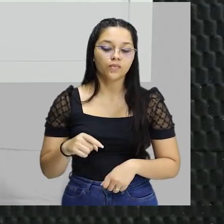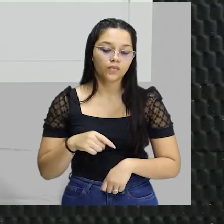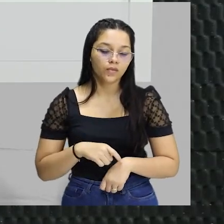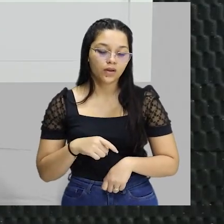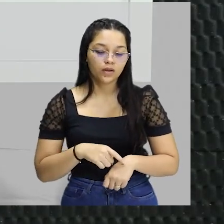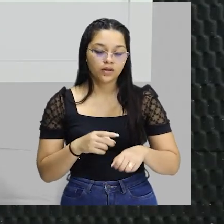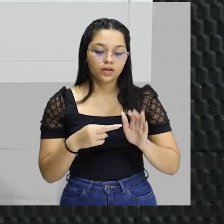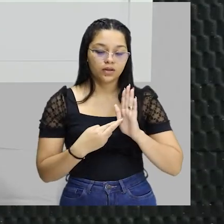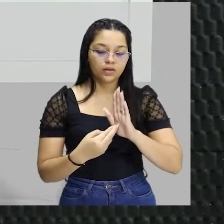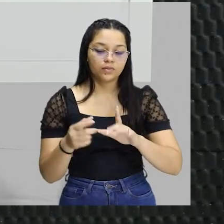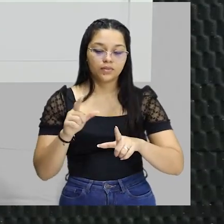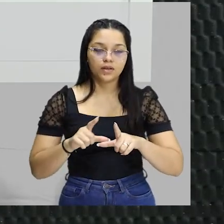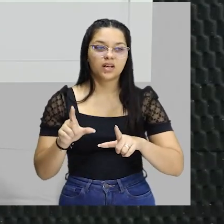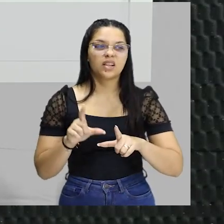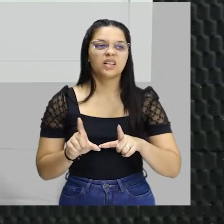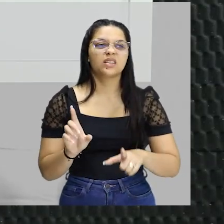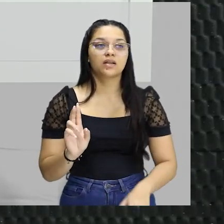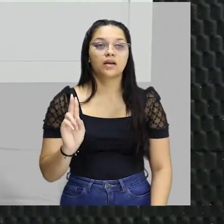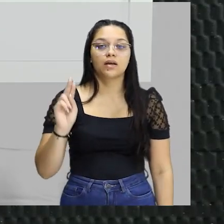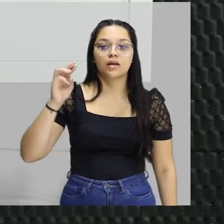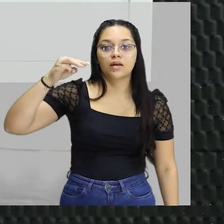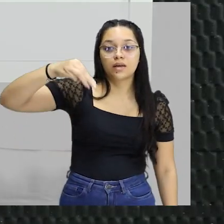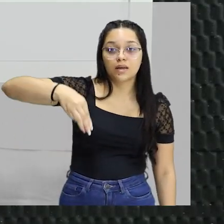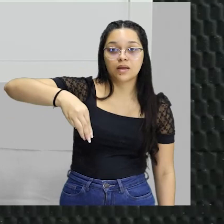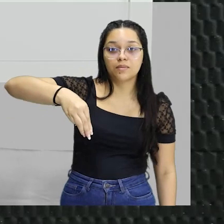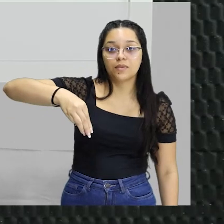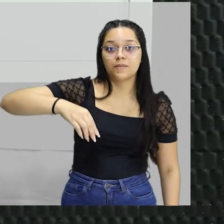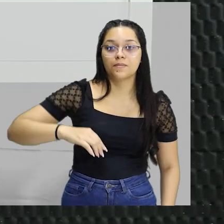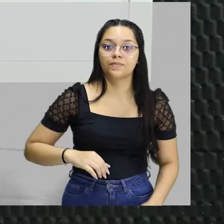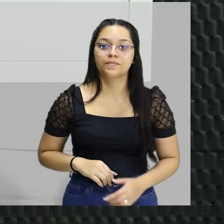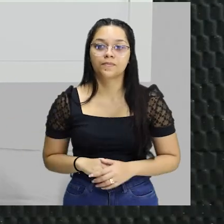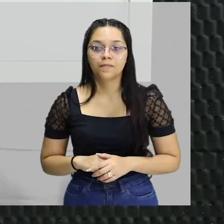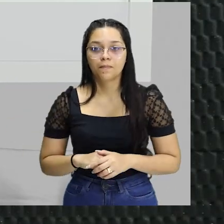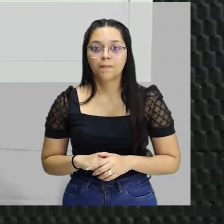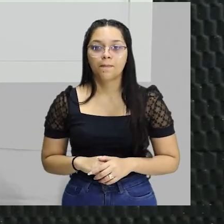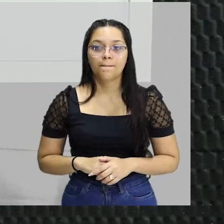nós representamos pela letra M, ó, então aqui é o momento,